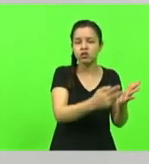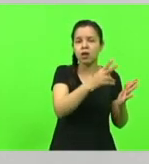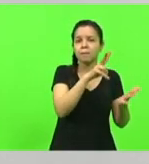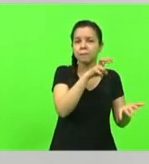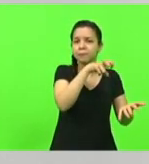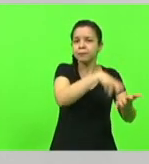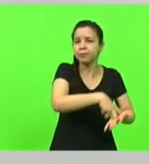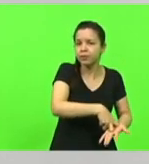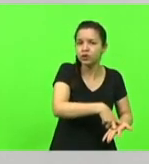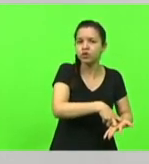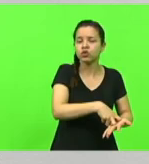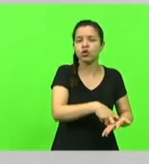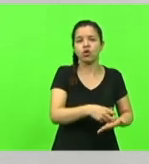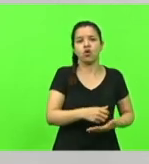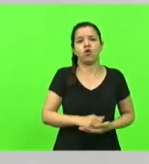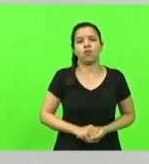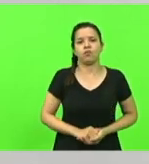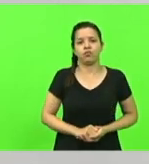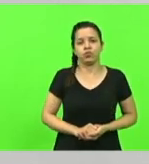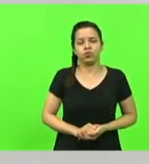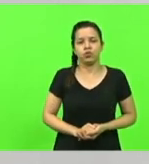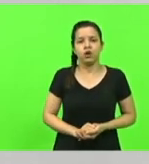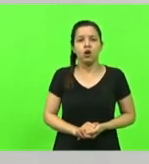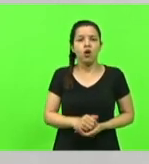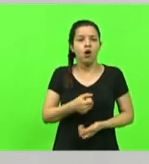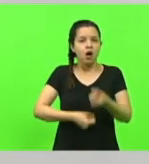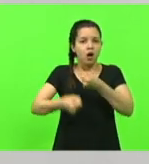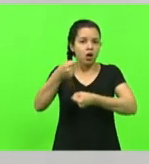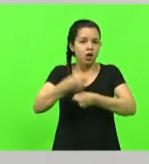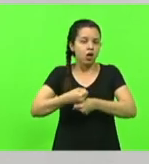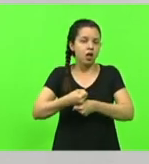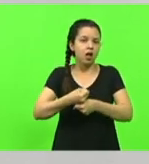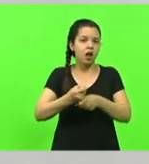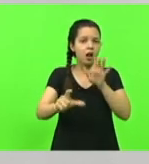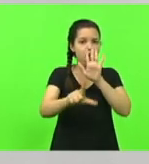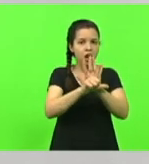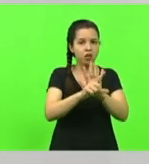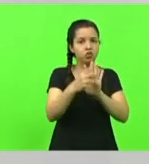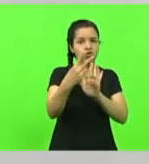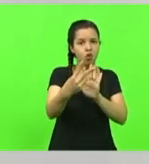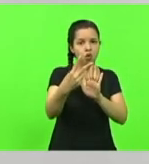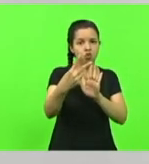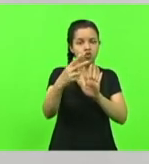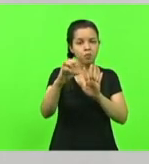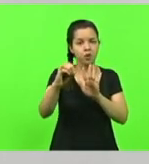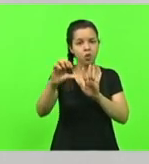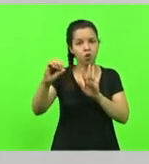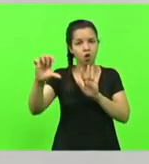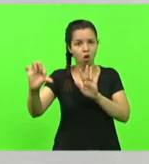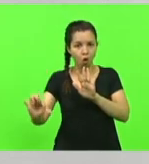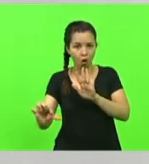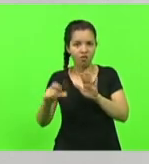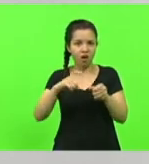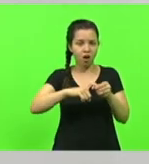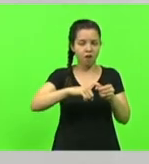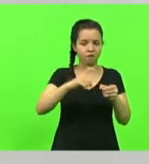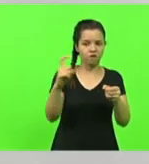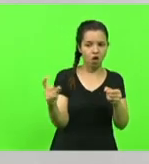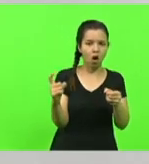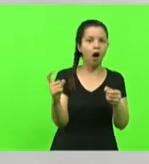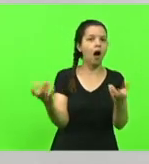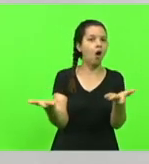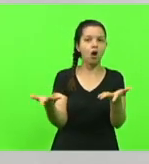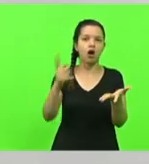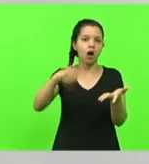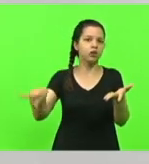que foi nomeada na vigência da lei em 2009, ter essa exoneração revogada. Em sete